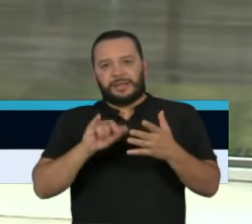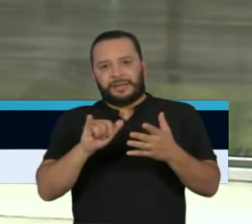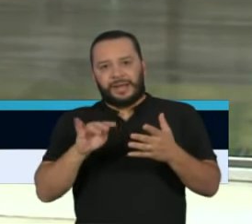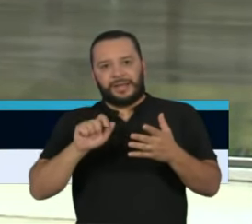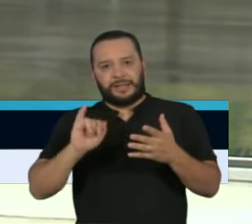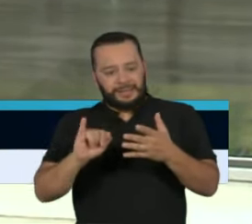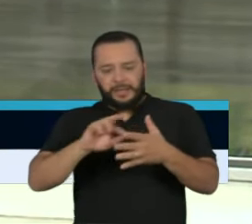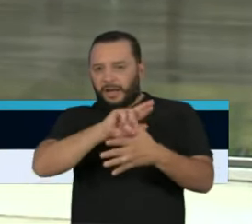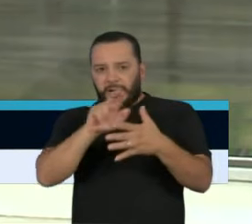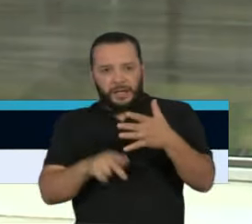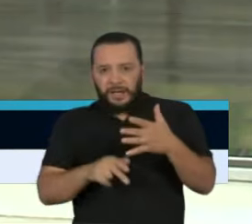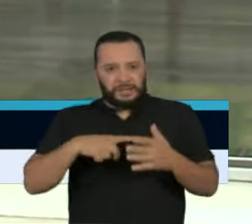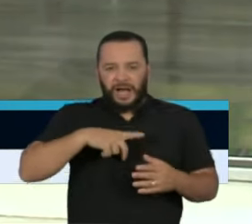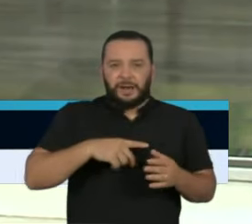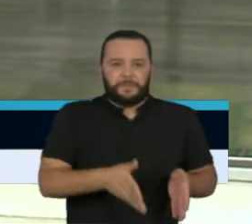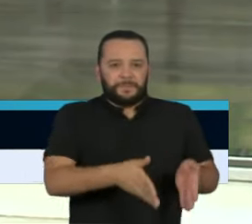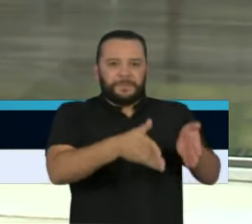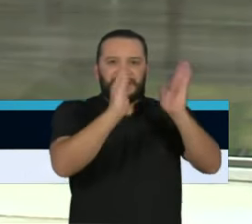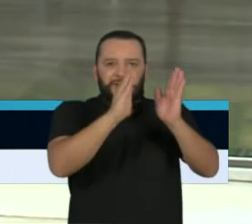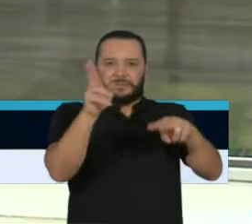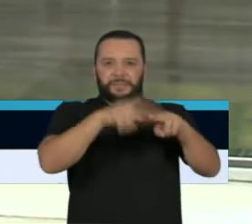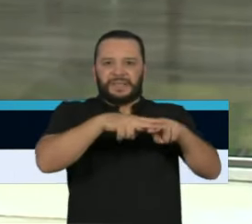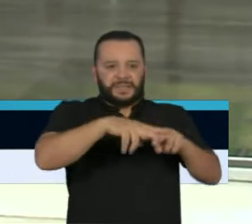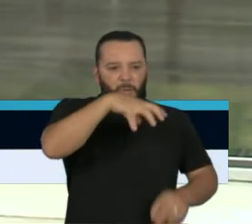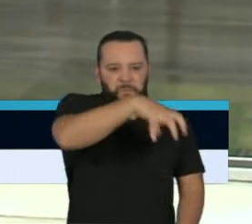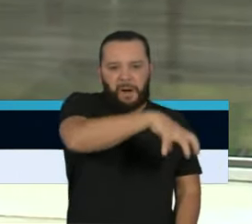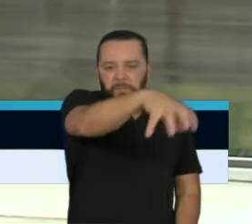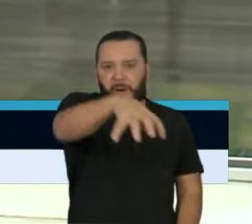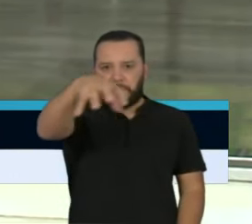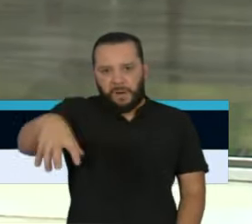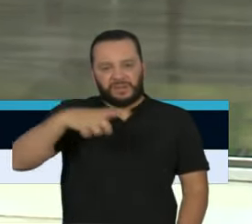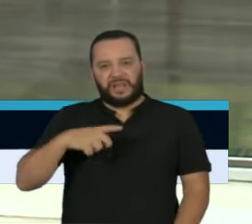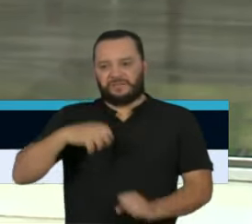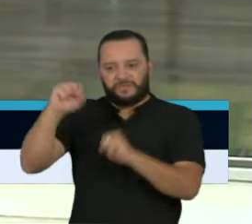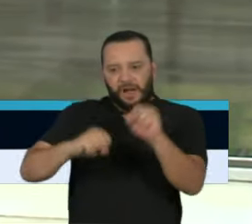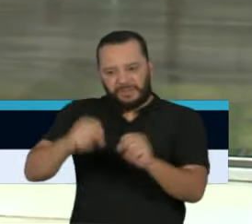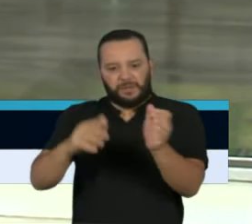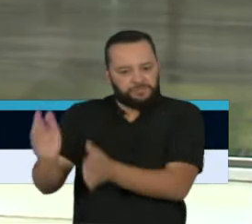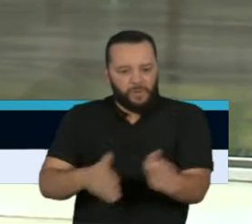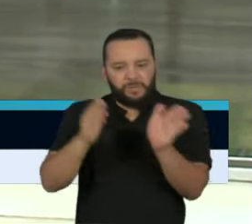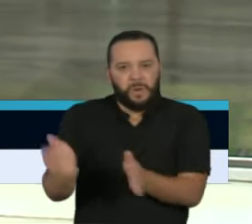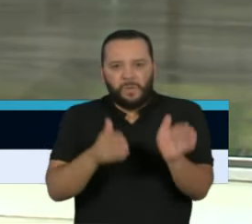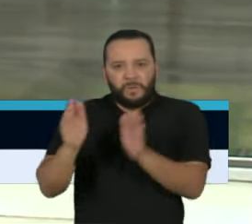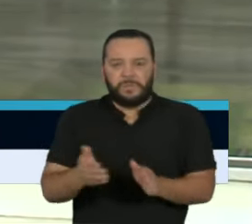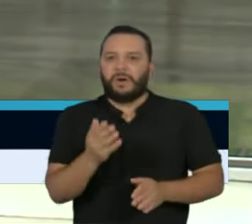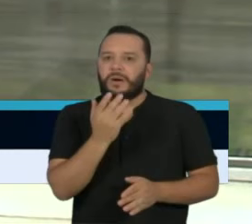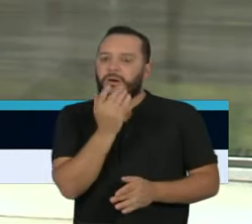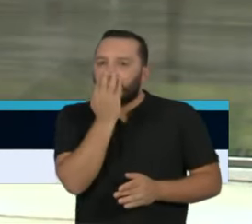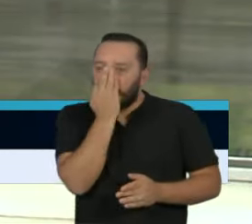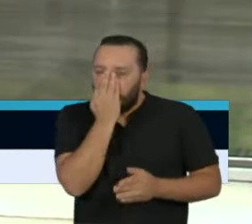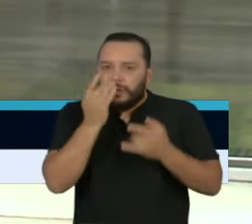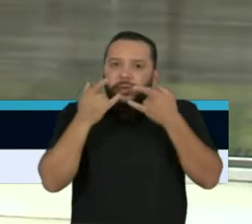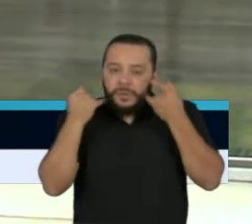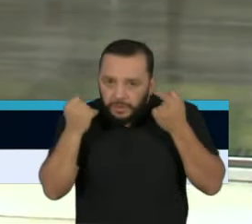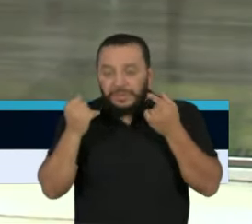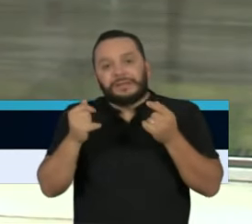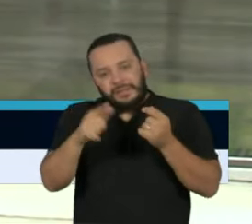saúde pública, é a prioridade, o próprio sistema prisional, obviamente, no plano sanitário e de proteção,